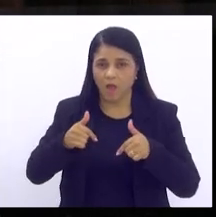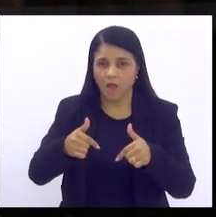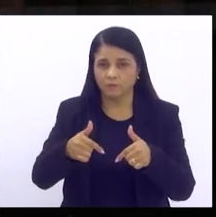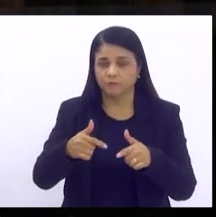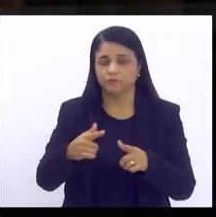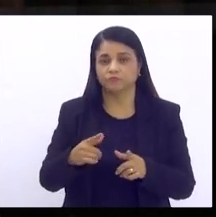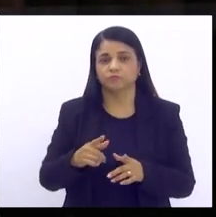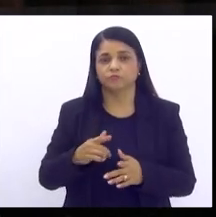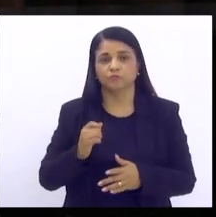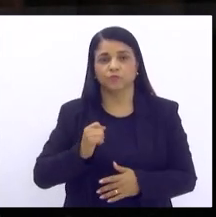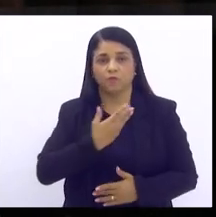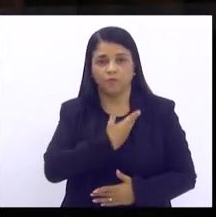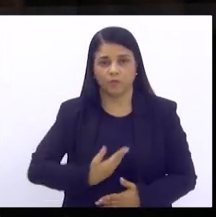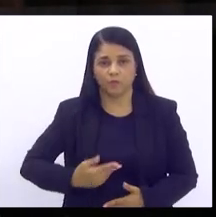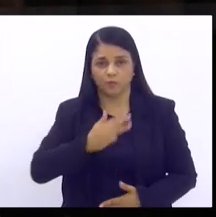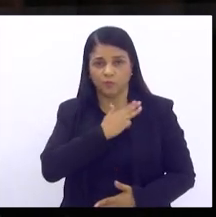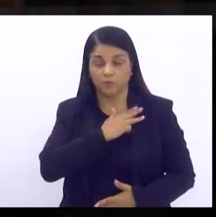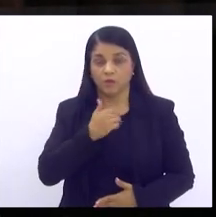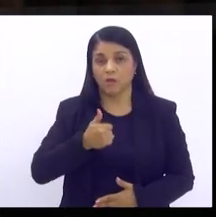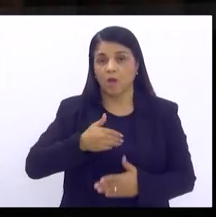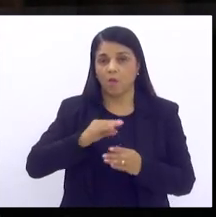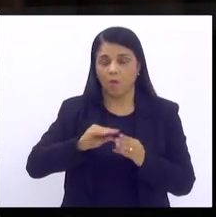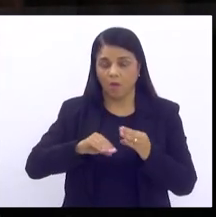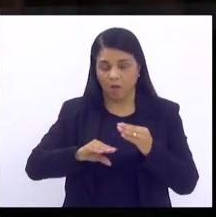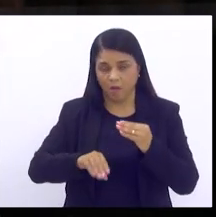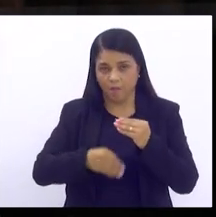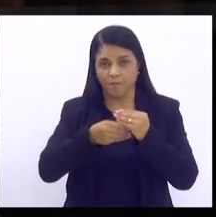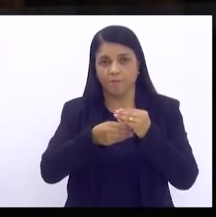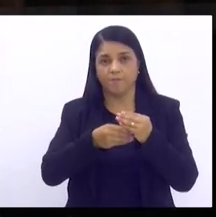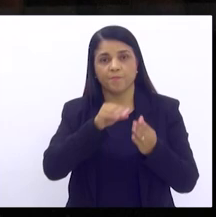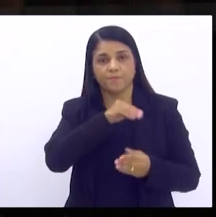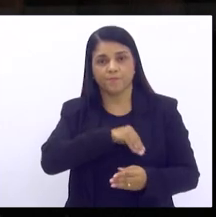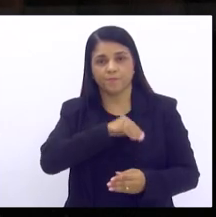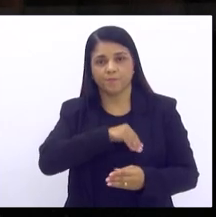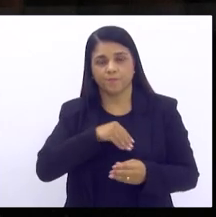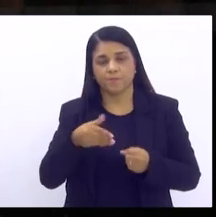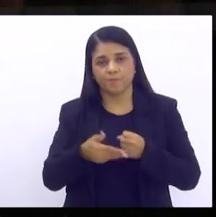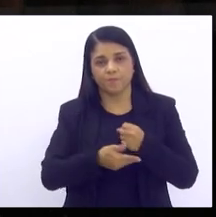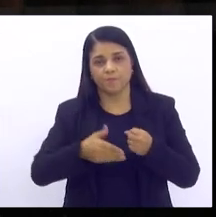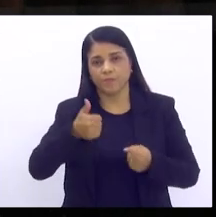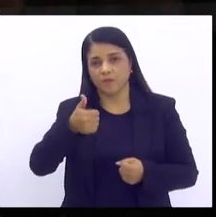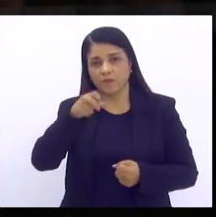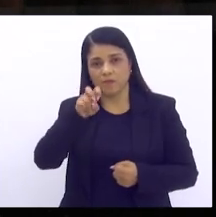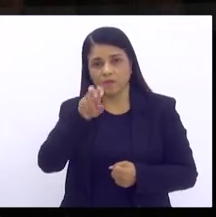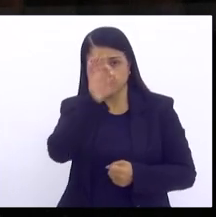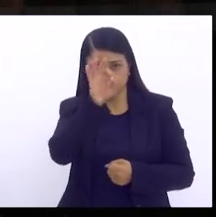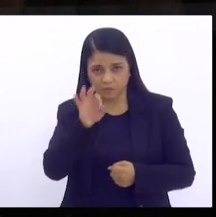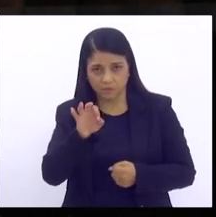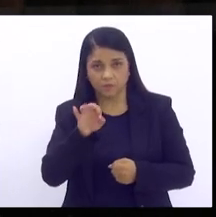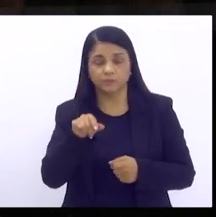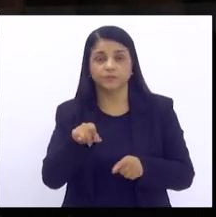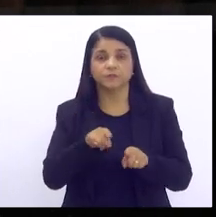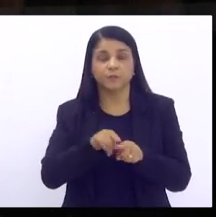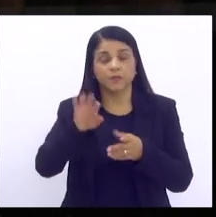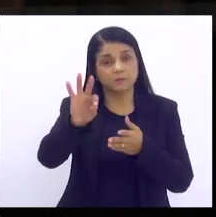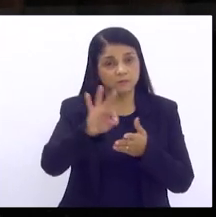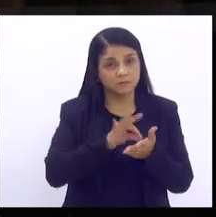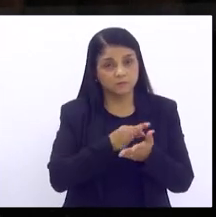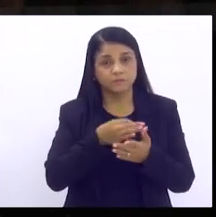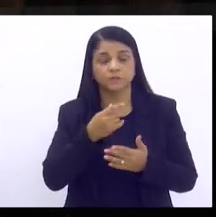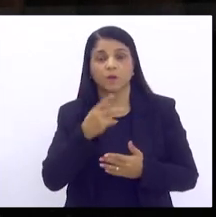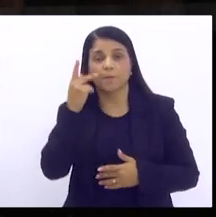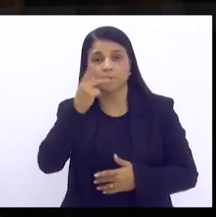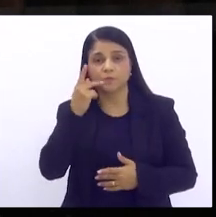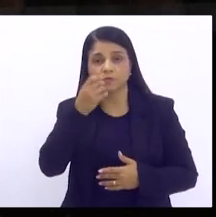Lula foi o aumento do 15% do piso nacional do magistério. Além disso, também foi sancionada a política